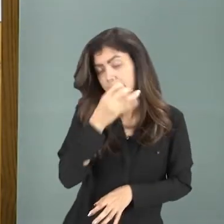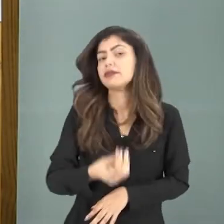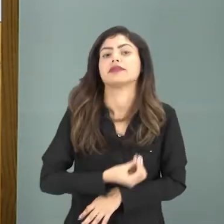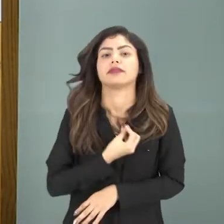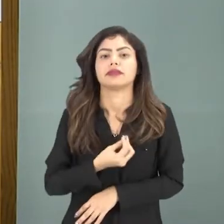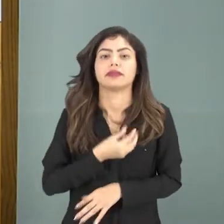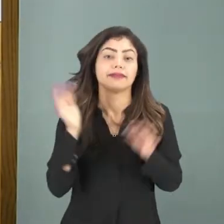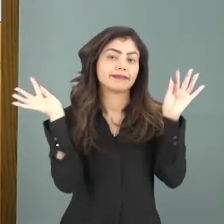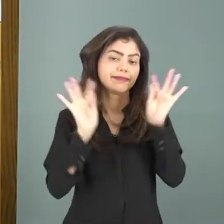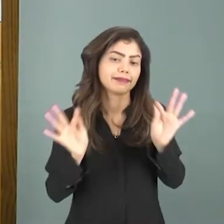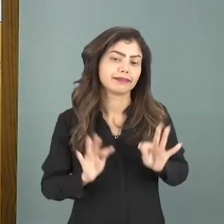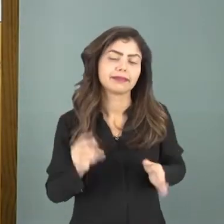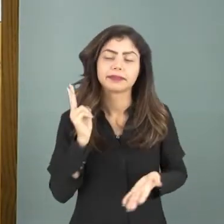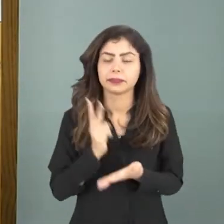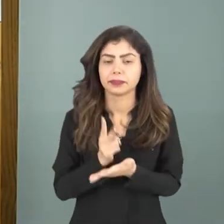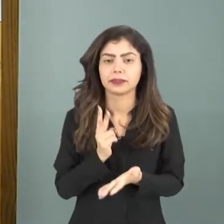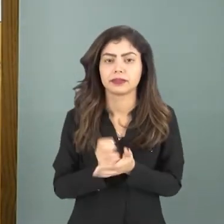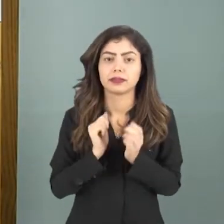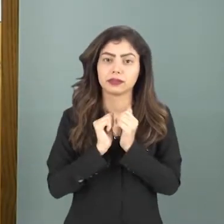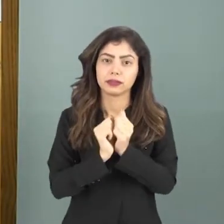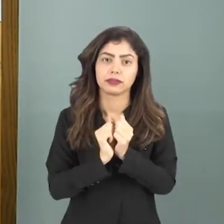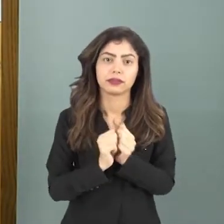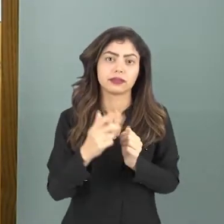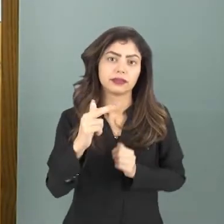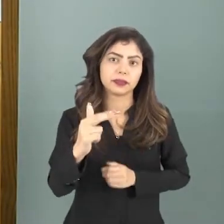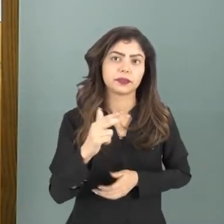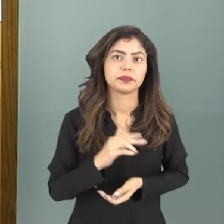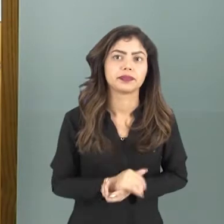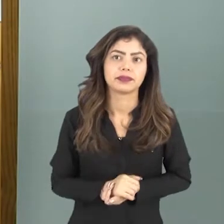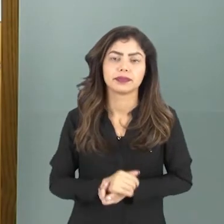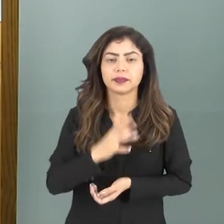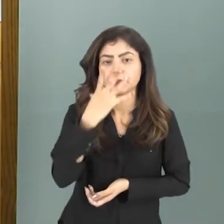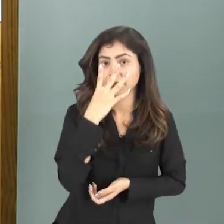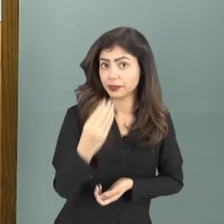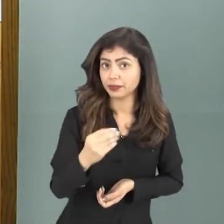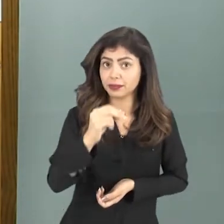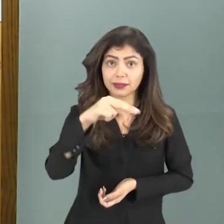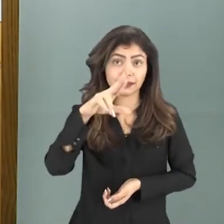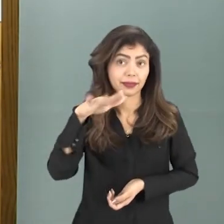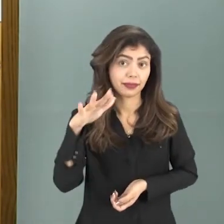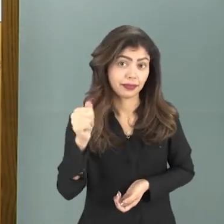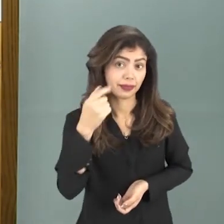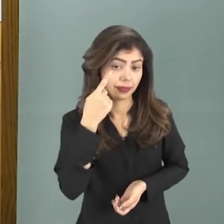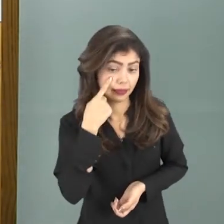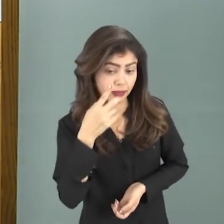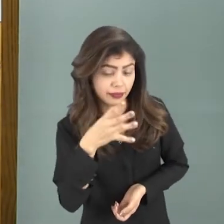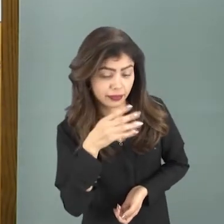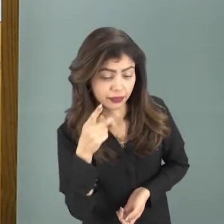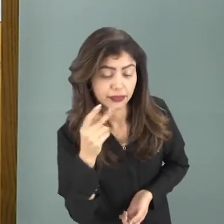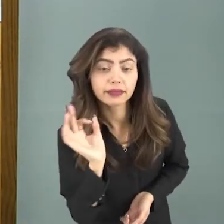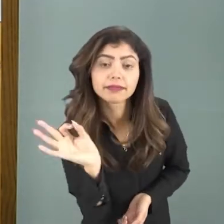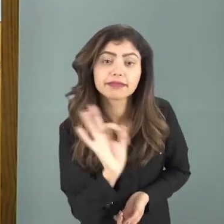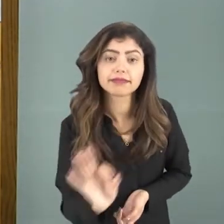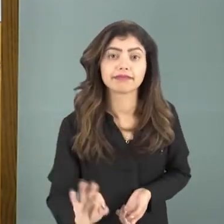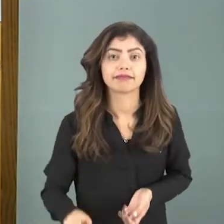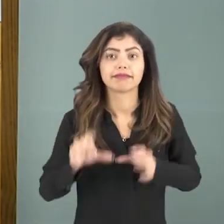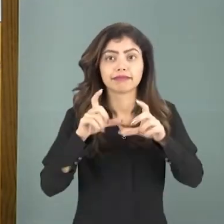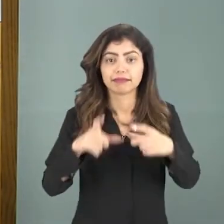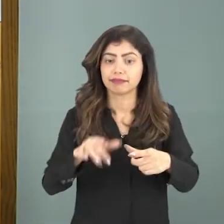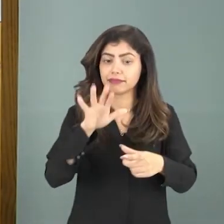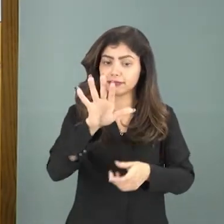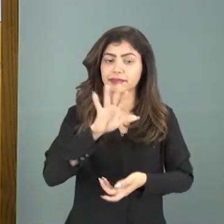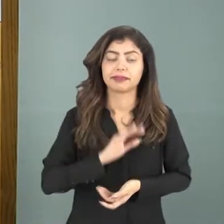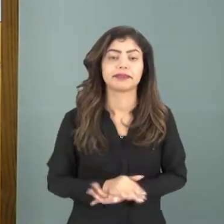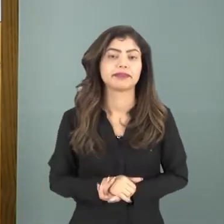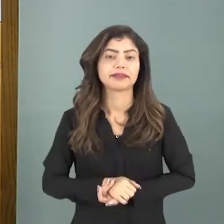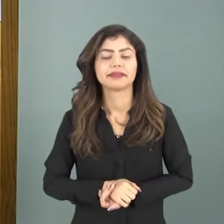porquinhos viveram felizes para sempre junto com seu irmão. E Lobo Mau nunca mais se ouviu falar naquele